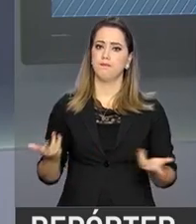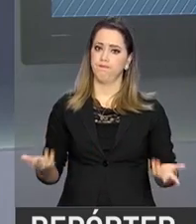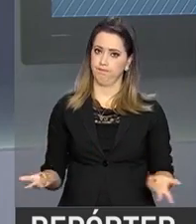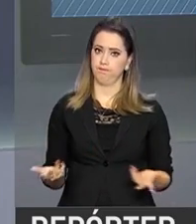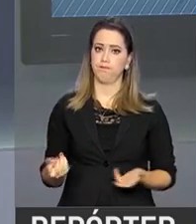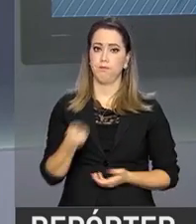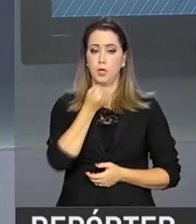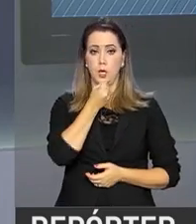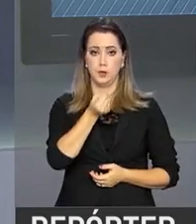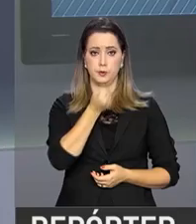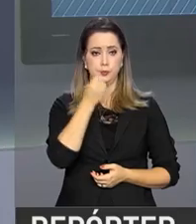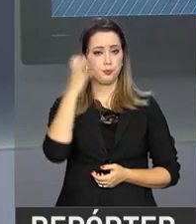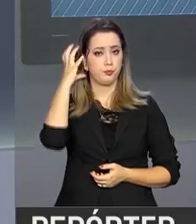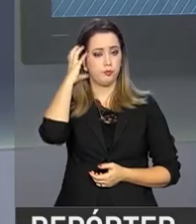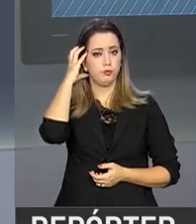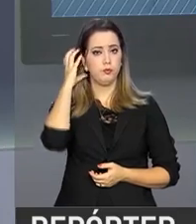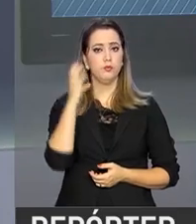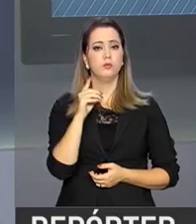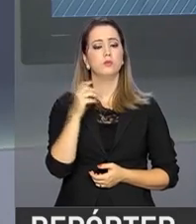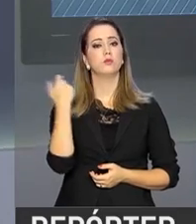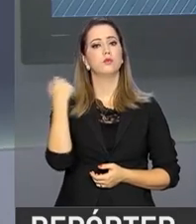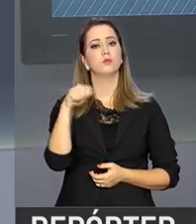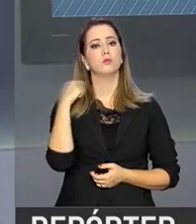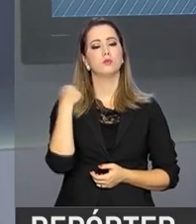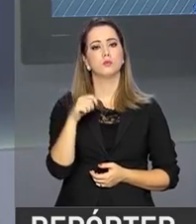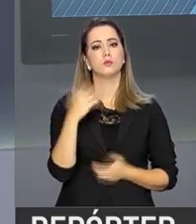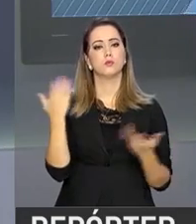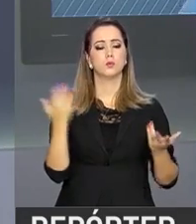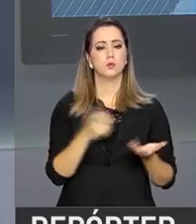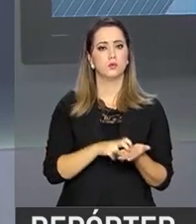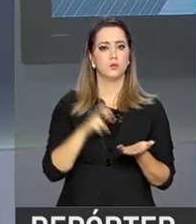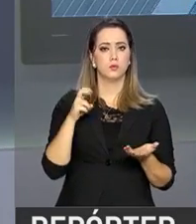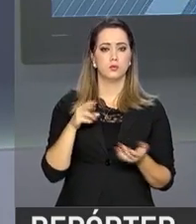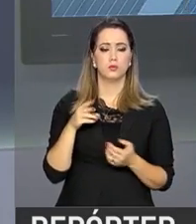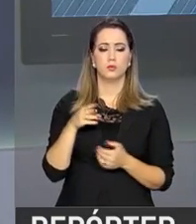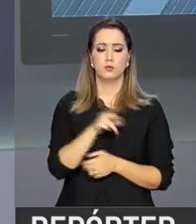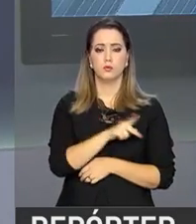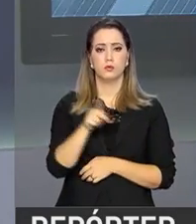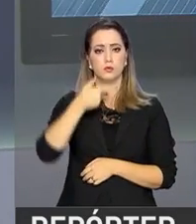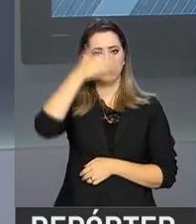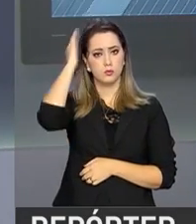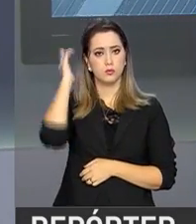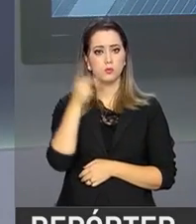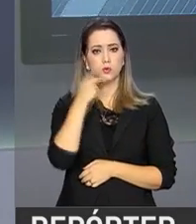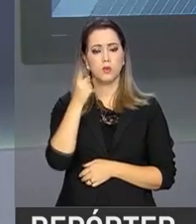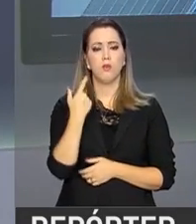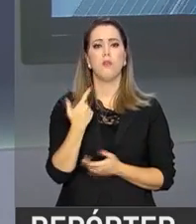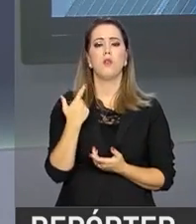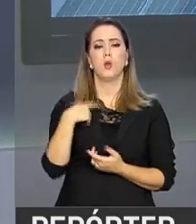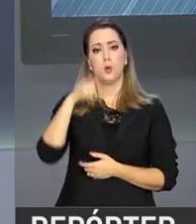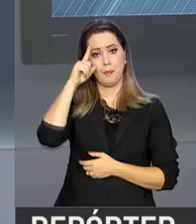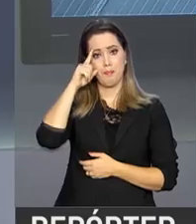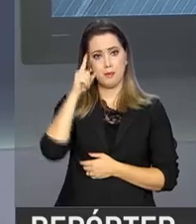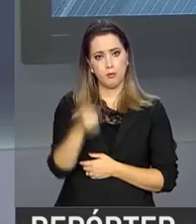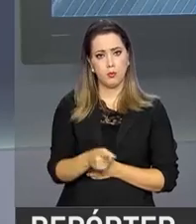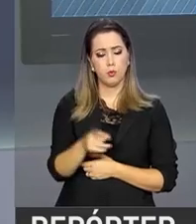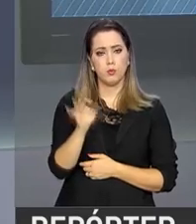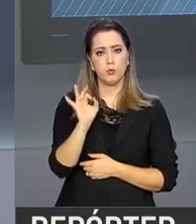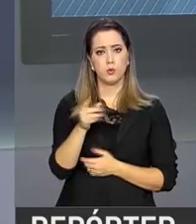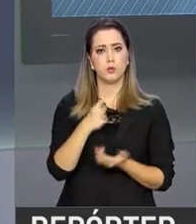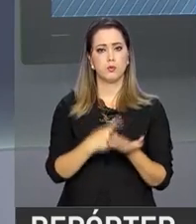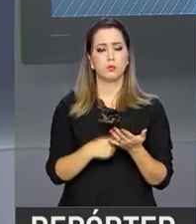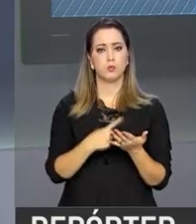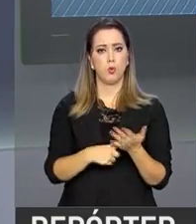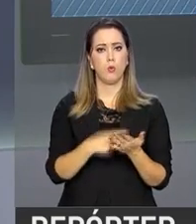em uma entrevista à rádio guaíba do rio grande do sul na manhã de hoje o presidente michel temer confirmou a determinação do governo de